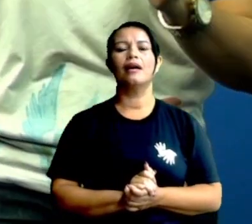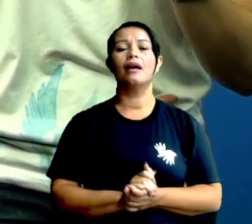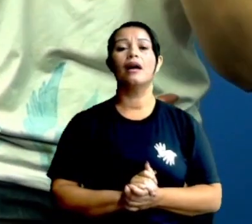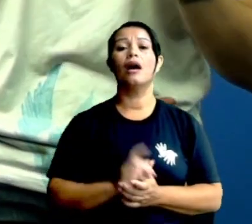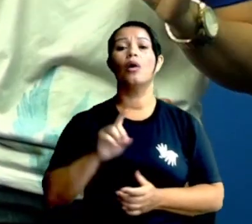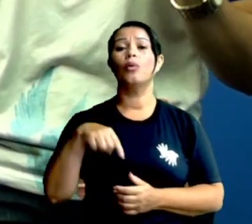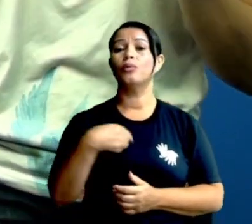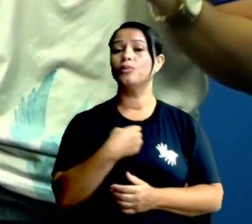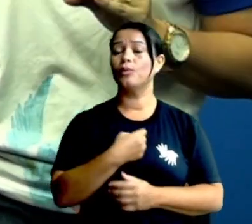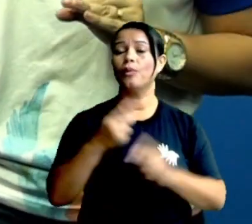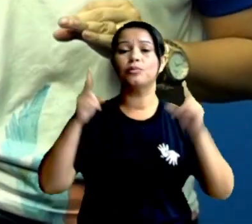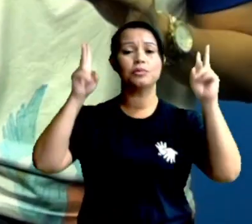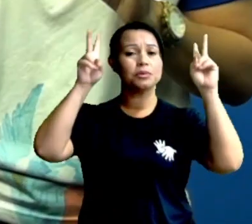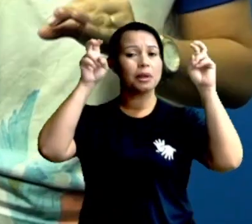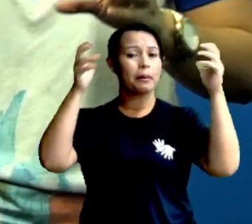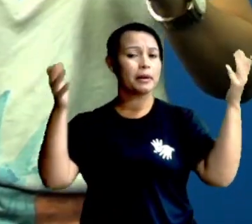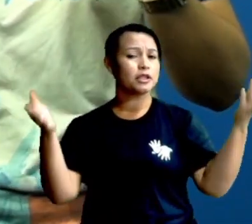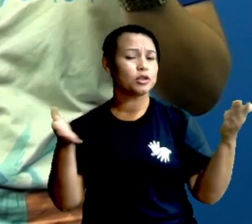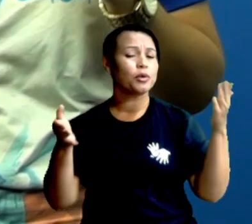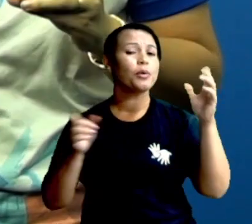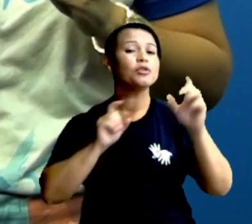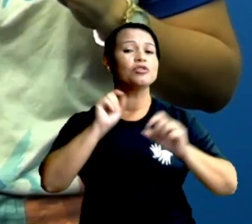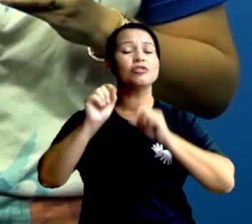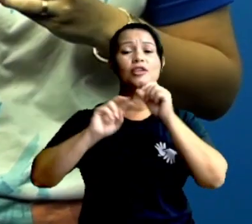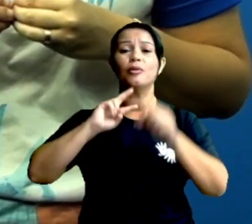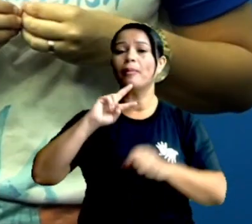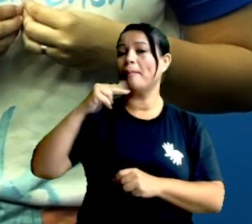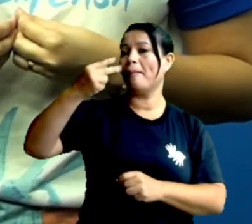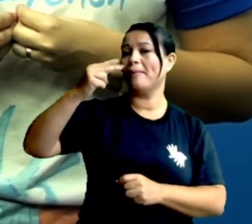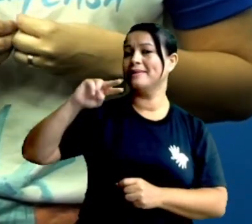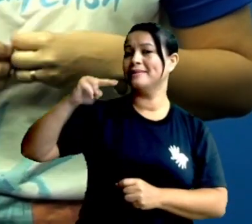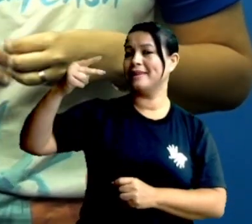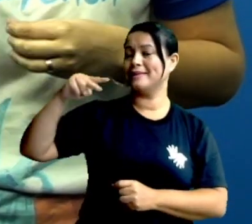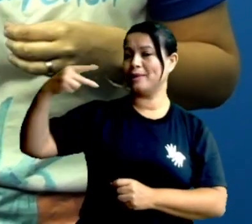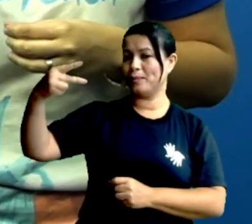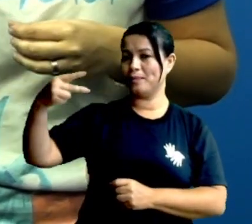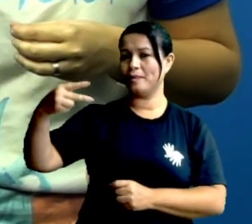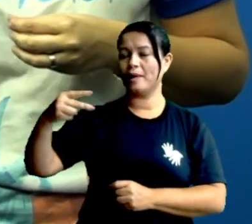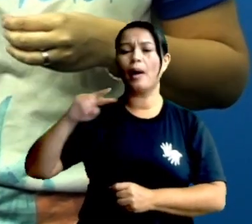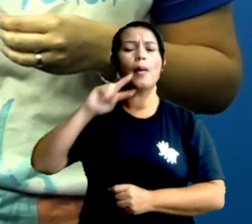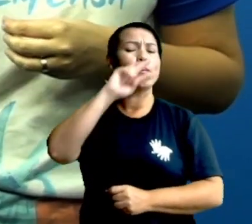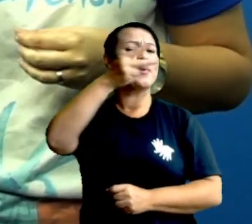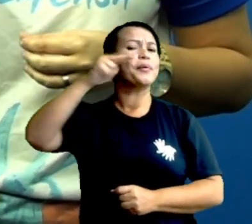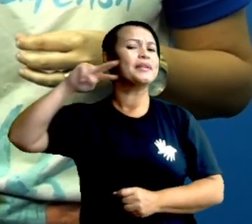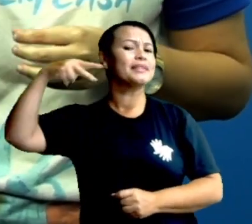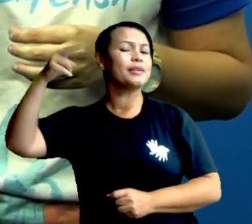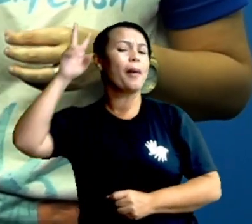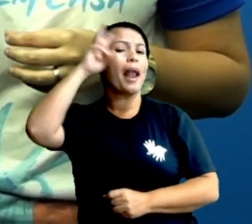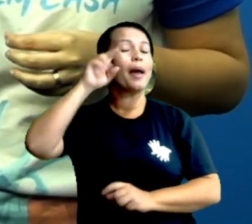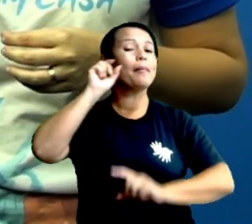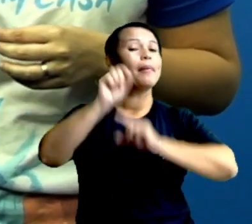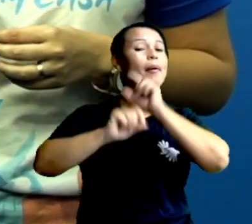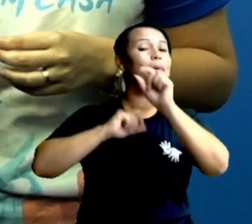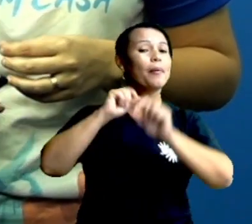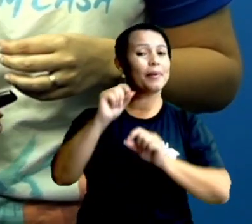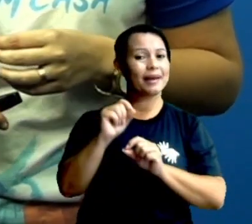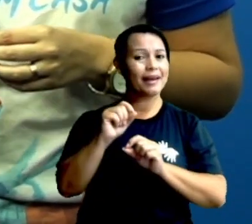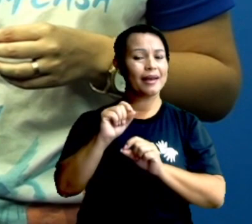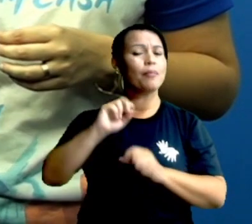O nosso assunto de hoje é de potenciação. Potenciação, lembra o quê?